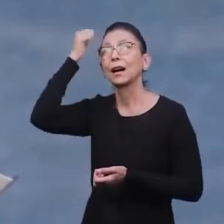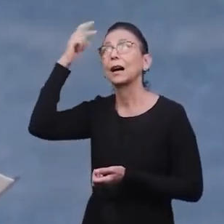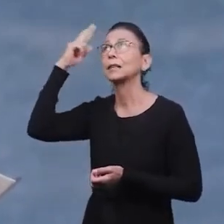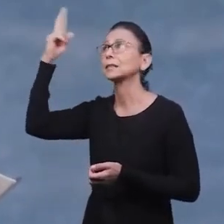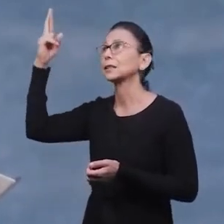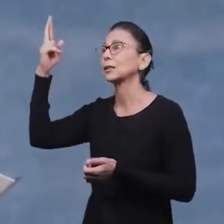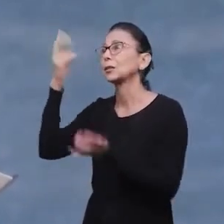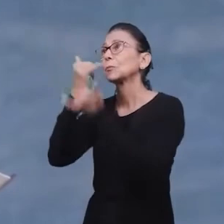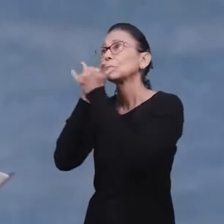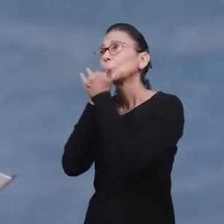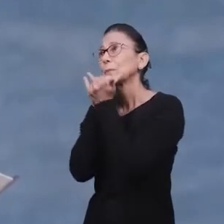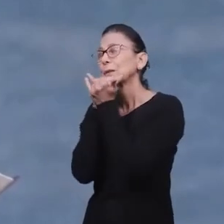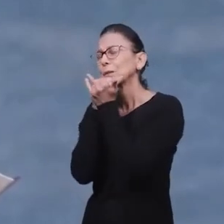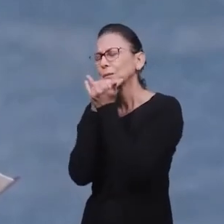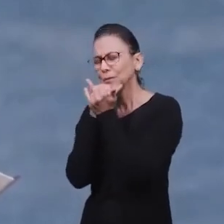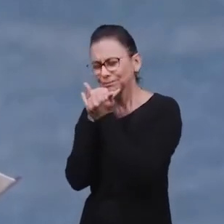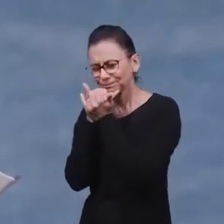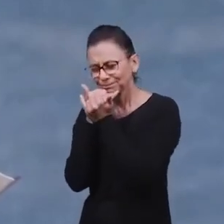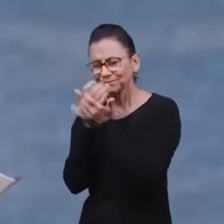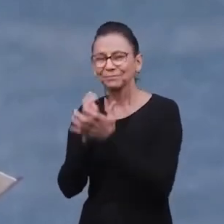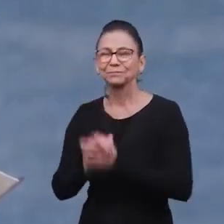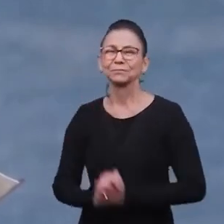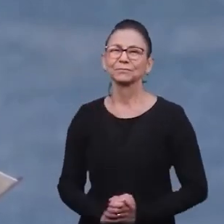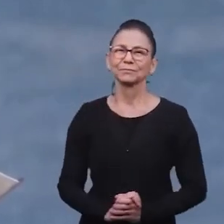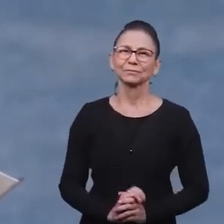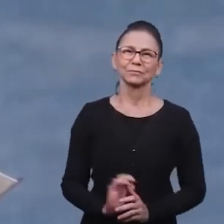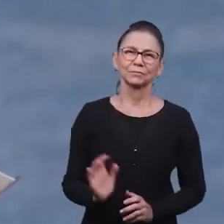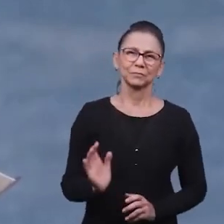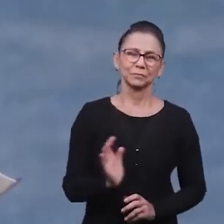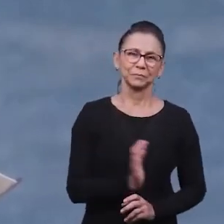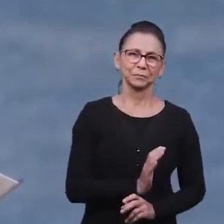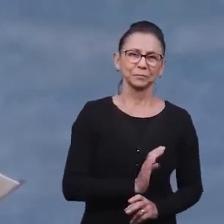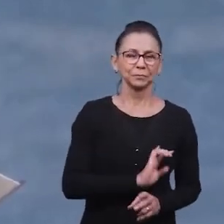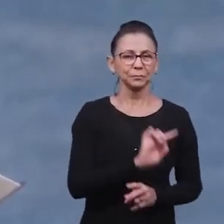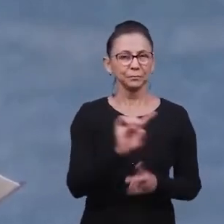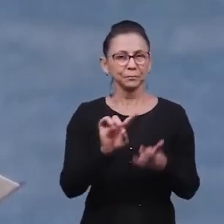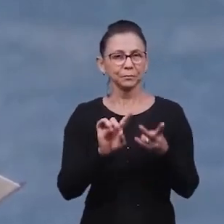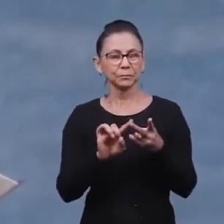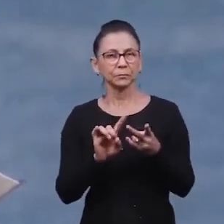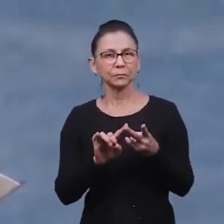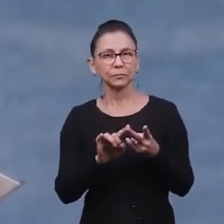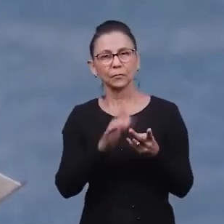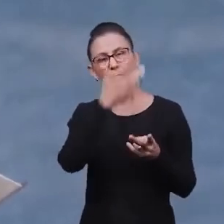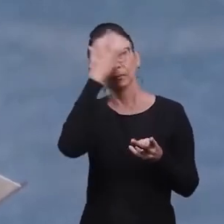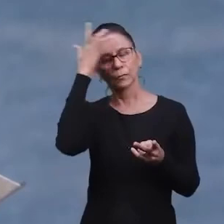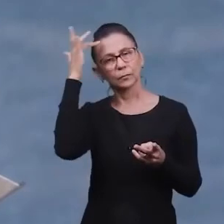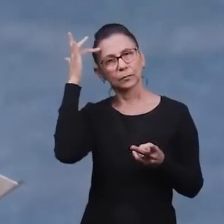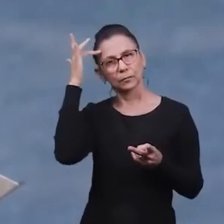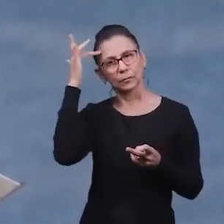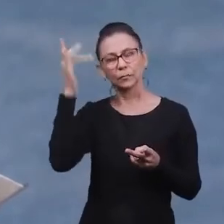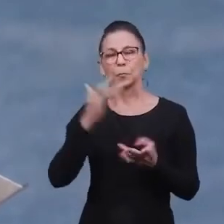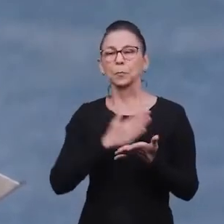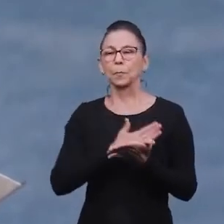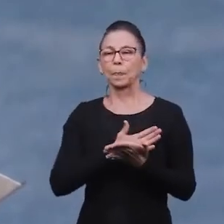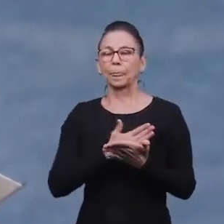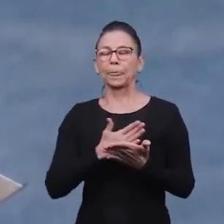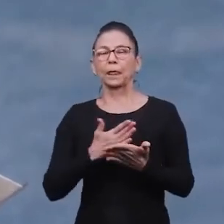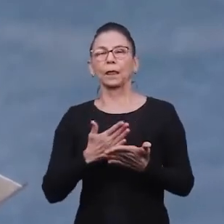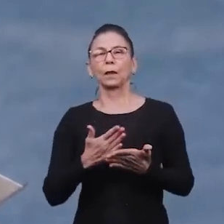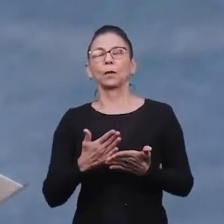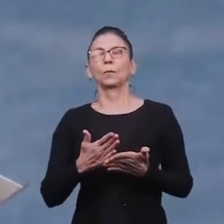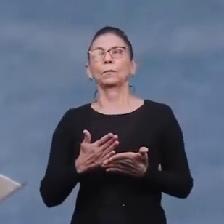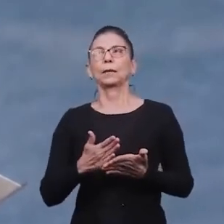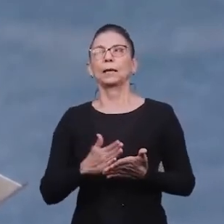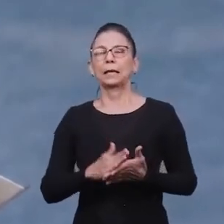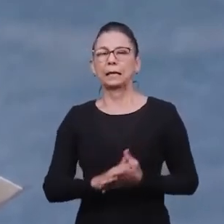buscamos. Aí o arrependimento. Aí nós voltamos. Mas quando o homem, ele começa a